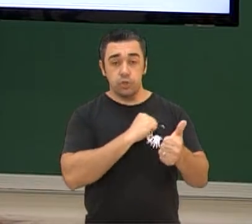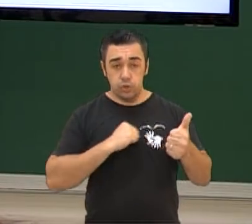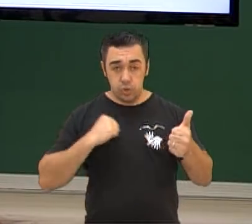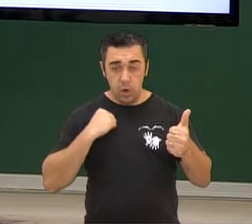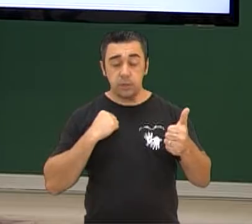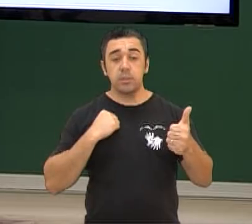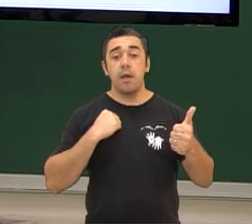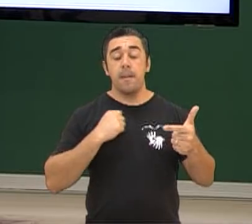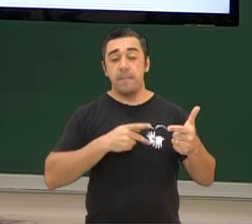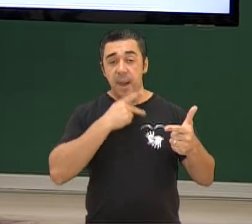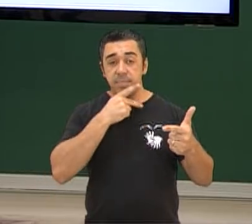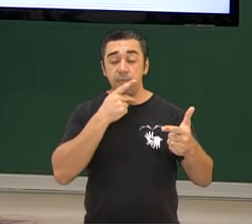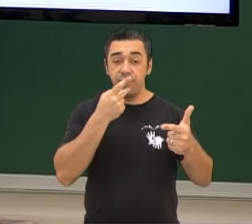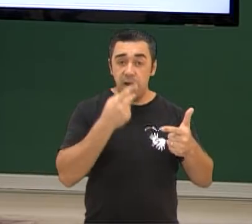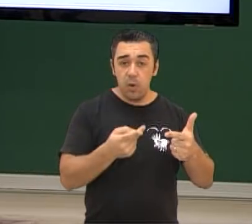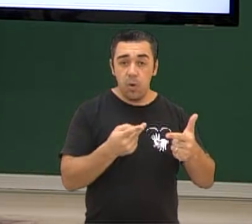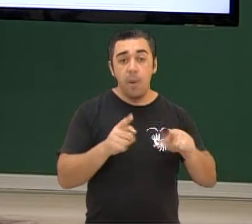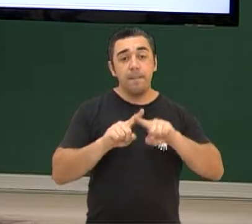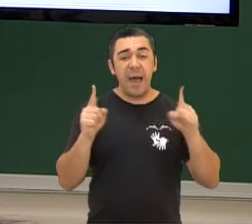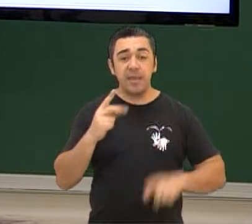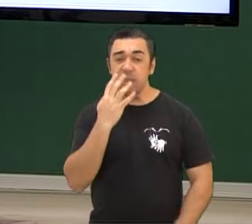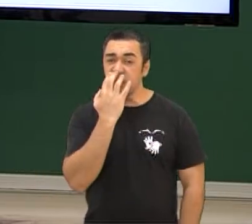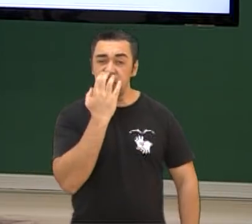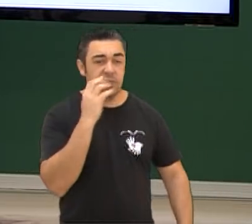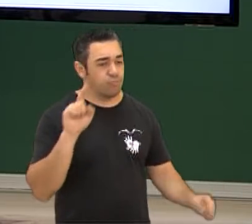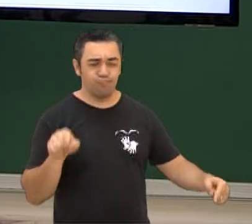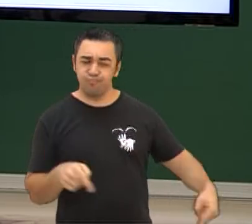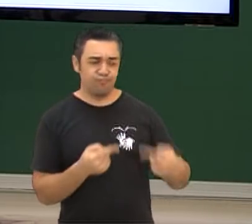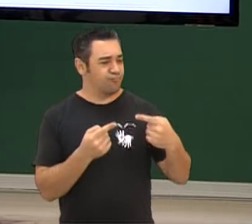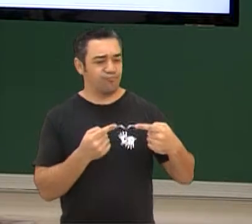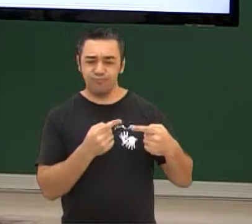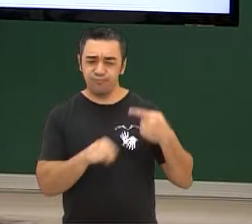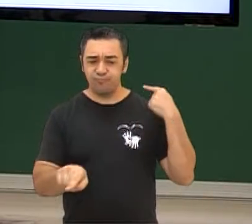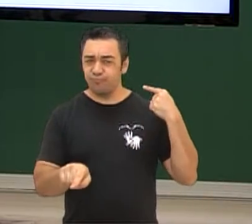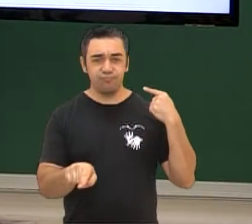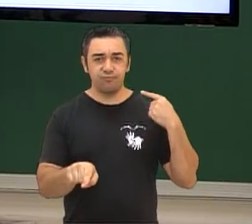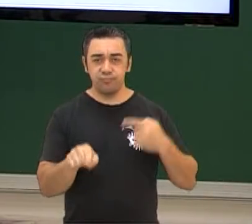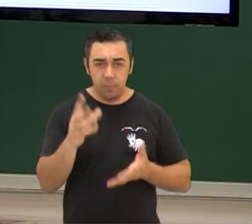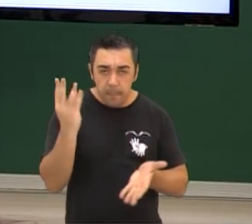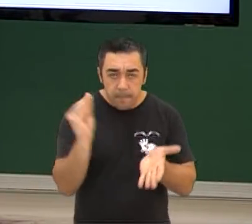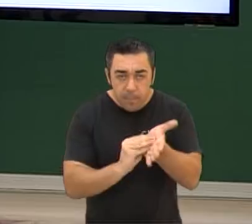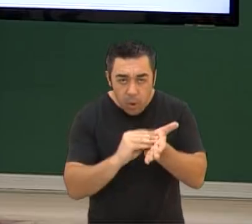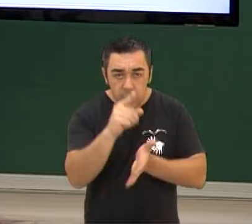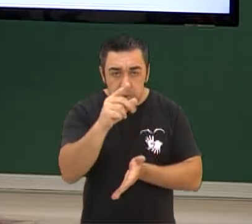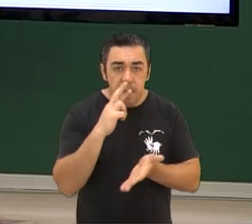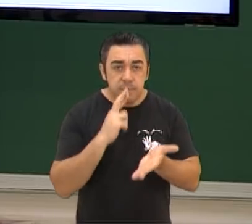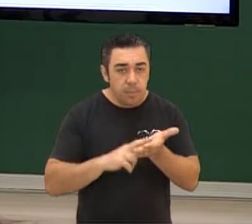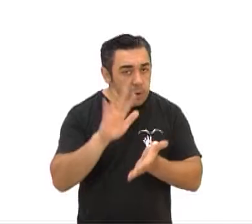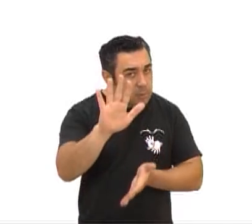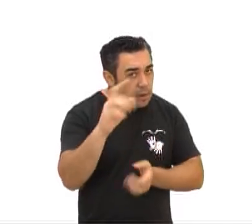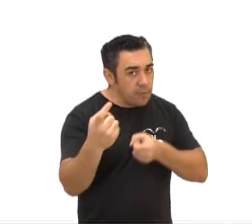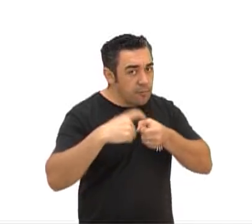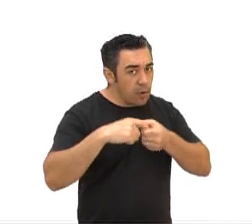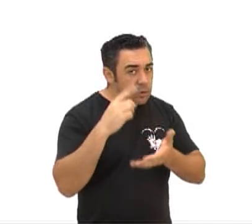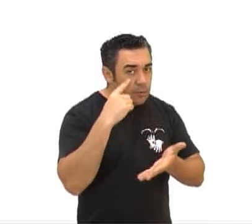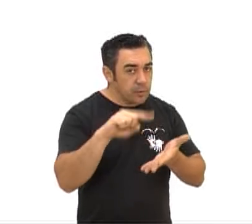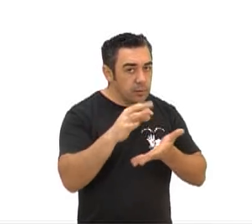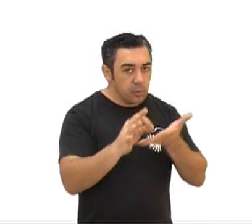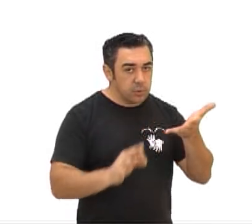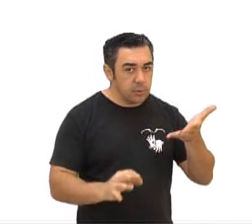tanto valoriza, né? Mas que para o Nietzsche, na verdade, não valem tanto assim. Coloca aí a sua resposta e daqui a pouco a gente volta.